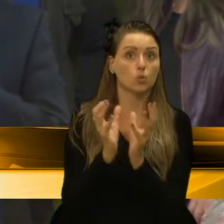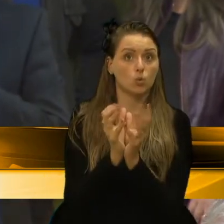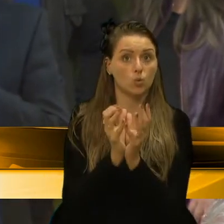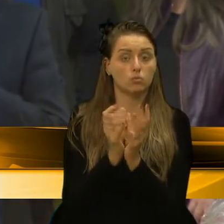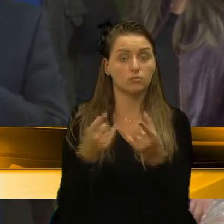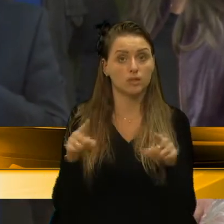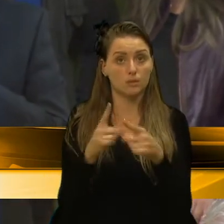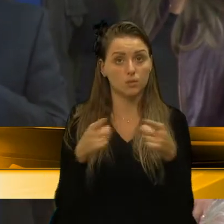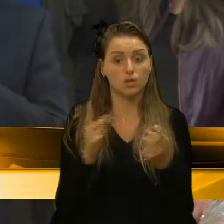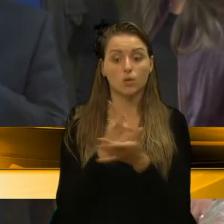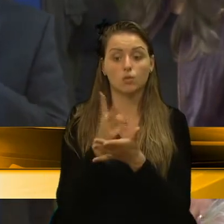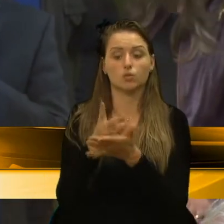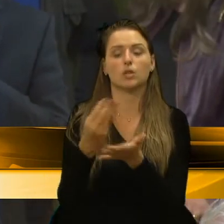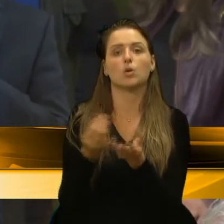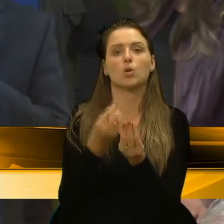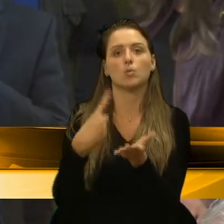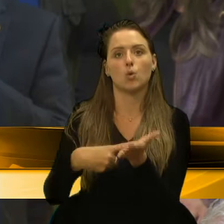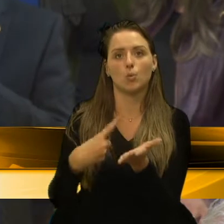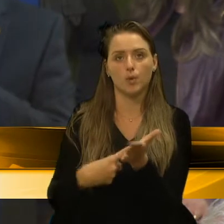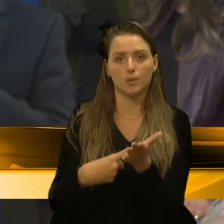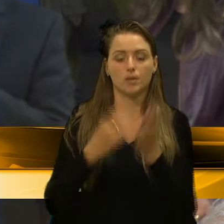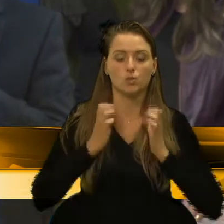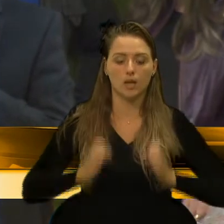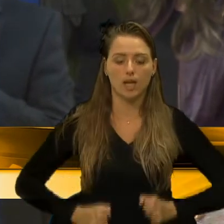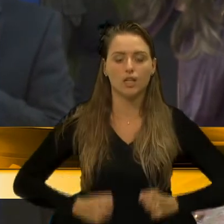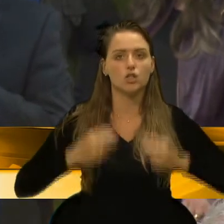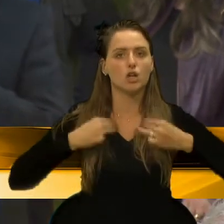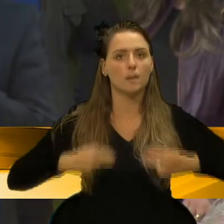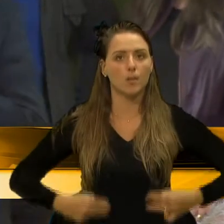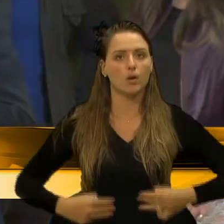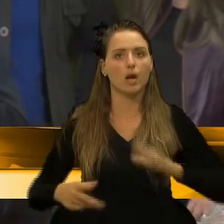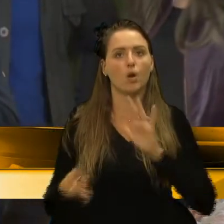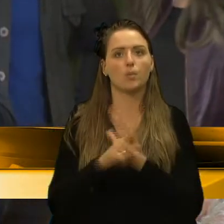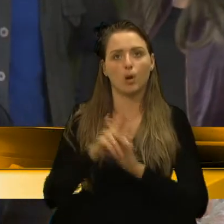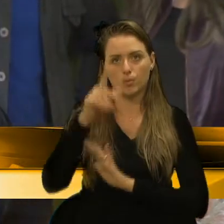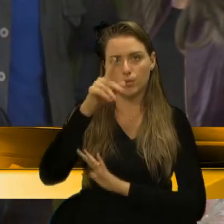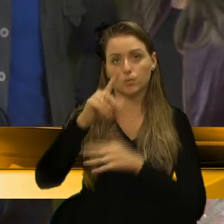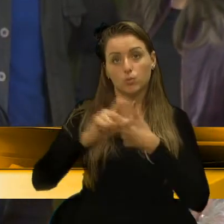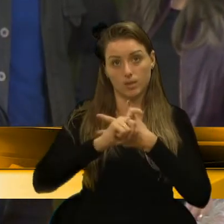mantê-la como um compromisso ético e moral do Poder Executivo, e assim foi